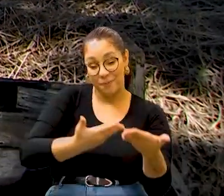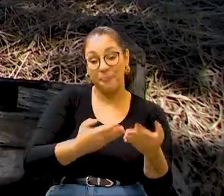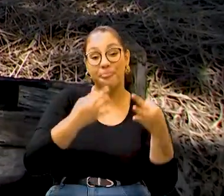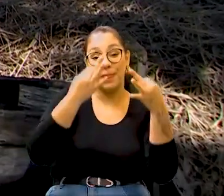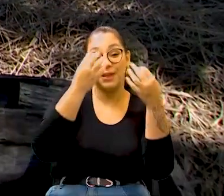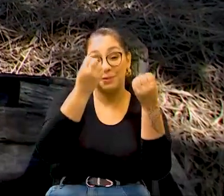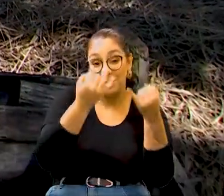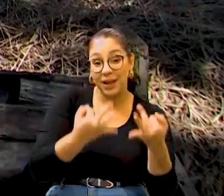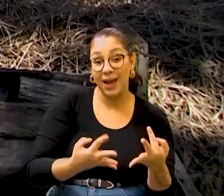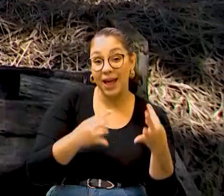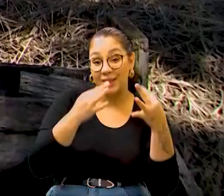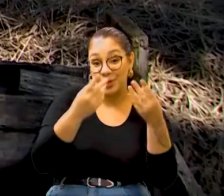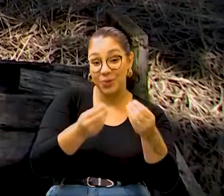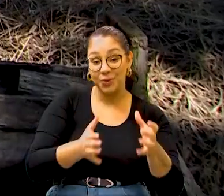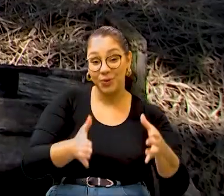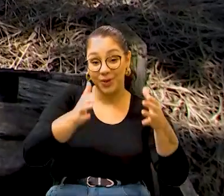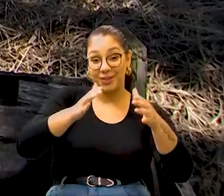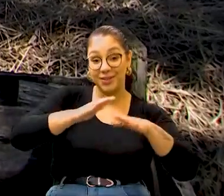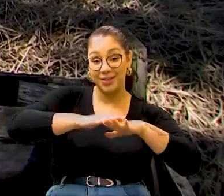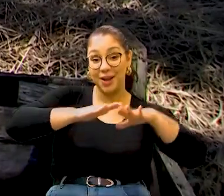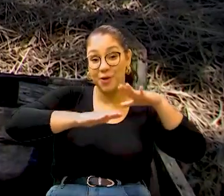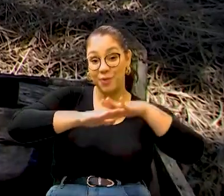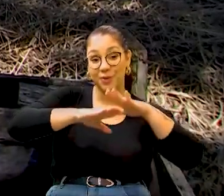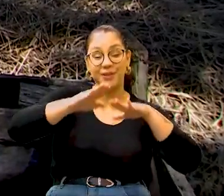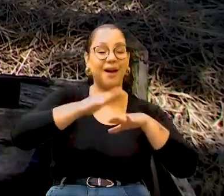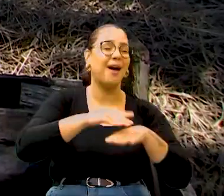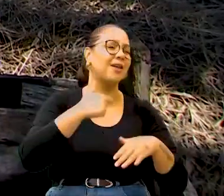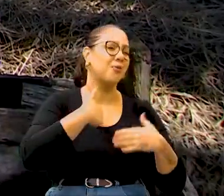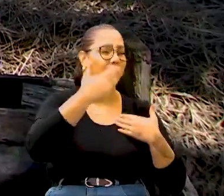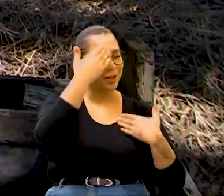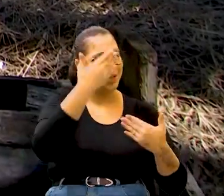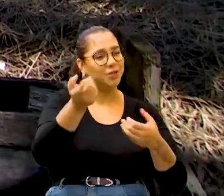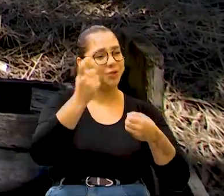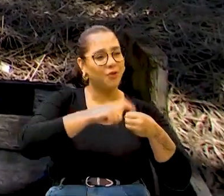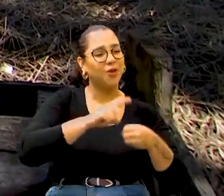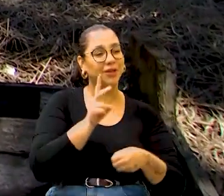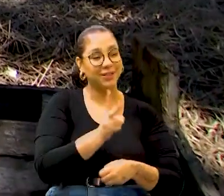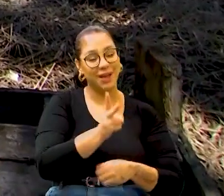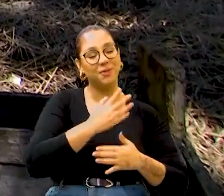nos receber e explicar todo o processo da compostagem. Eu quem